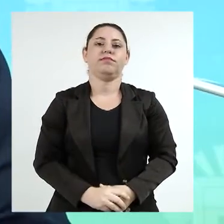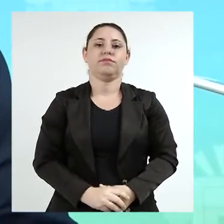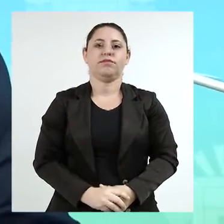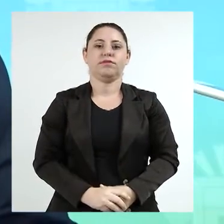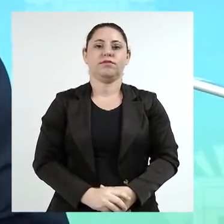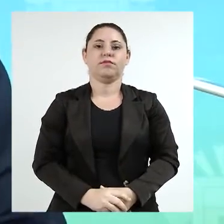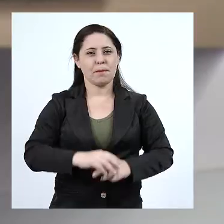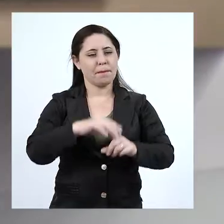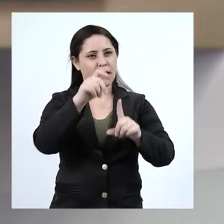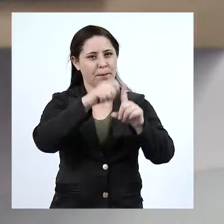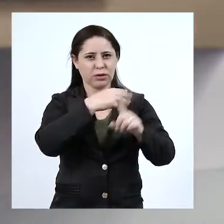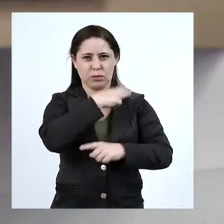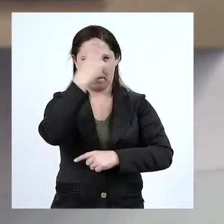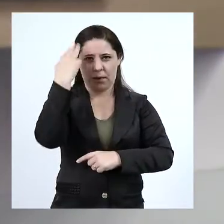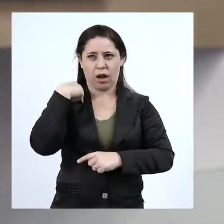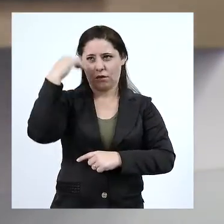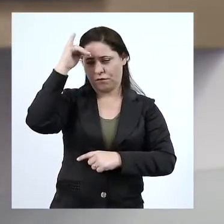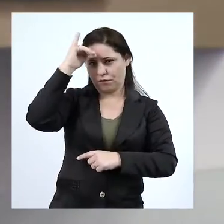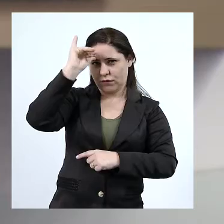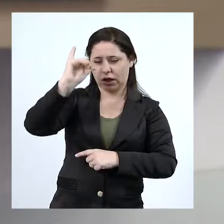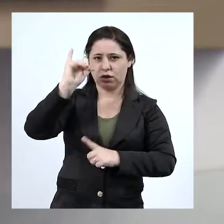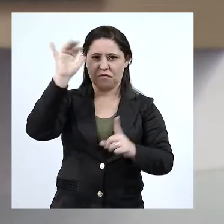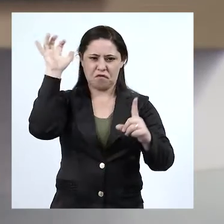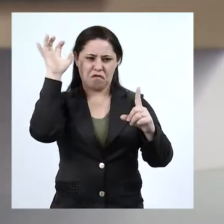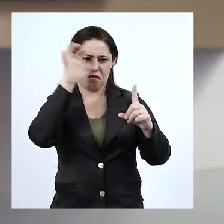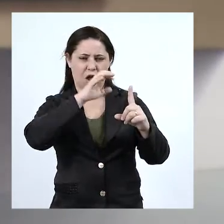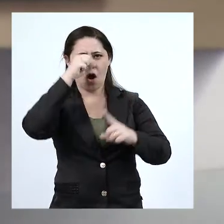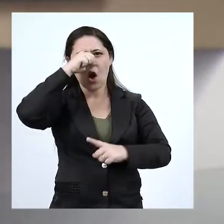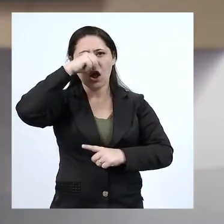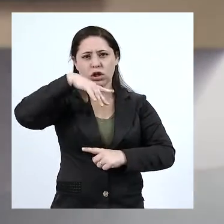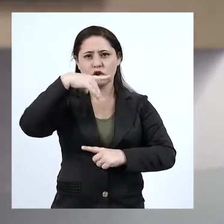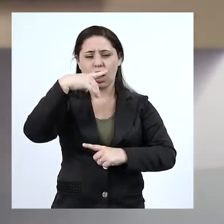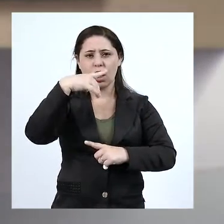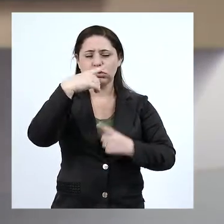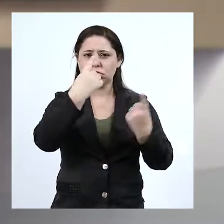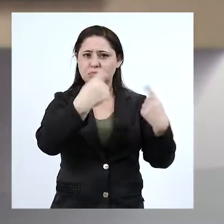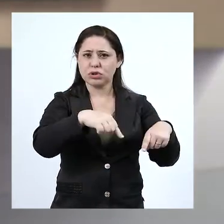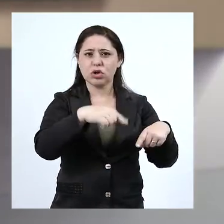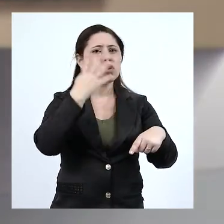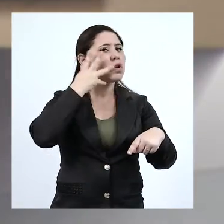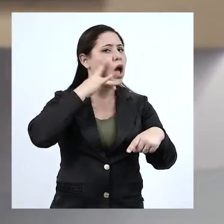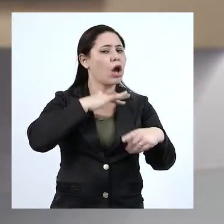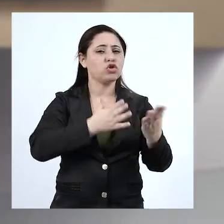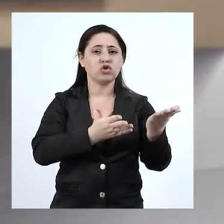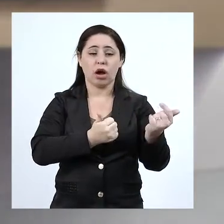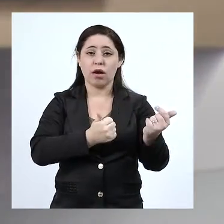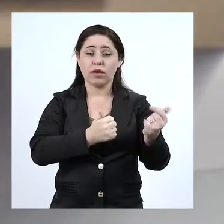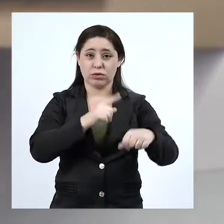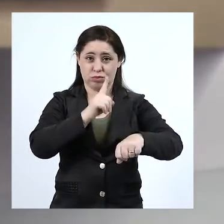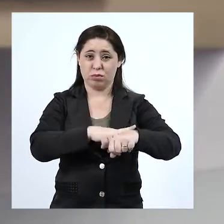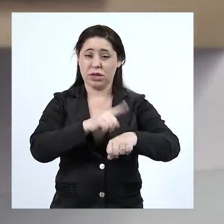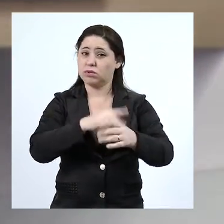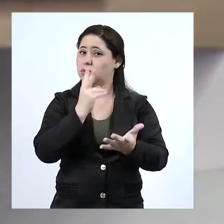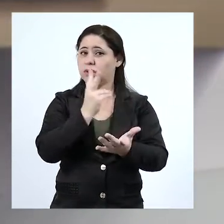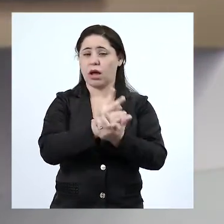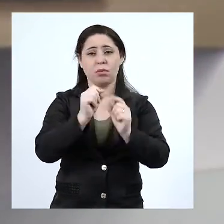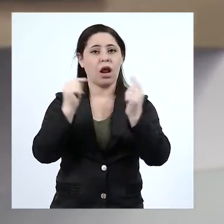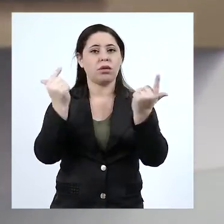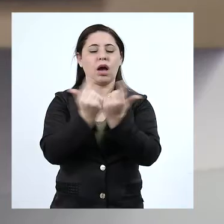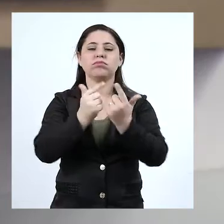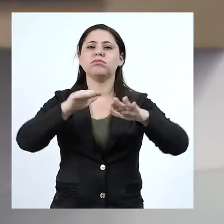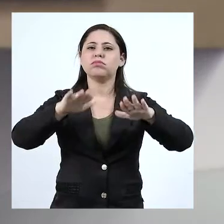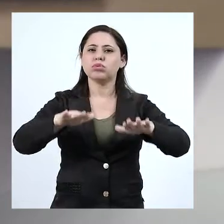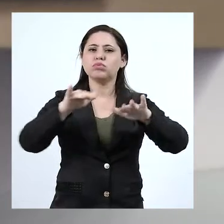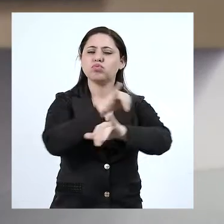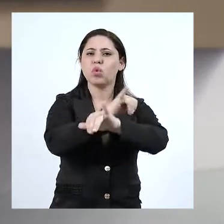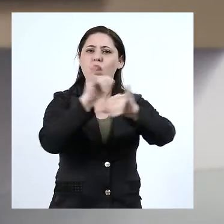trabalhando por Mato Grosso do Sul. Maio é o mês de combate à violência contra crianças e adolescentes. Sempre nesta época, a